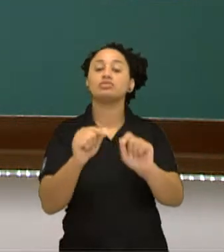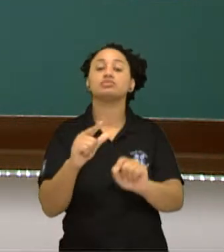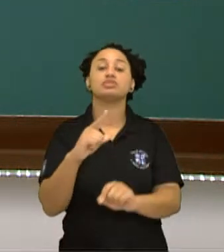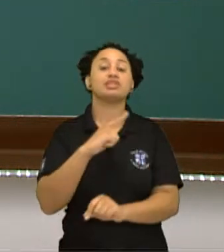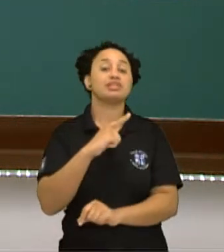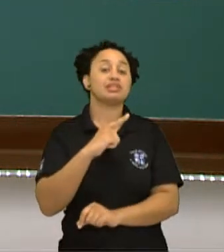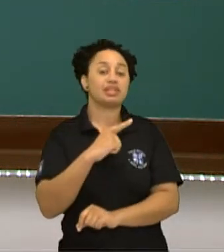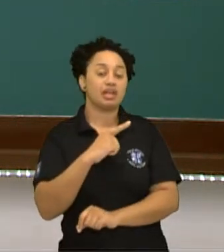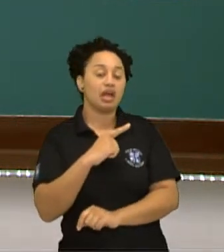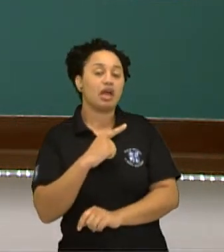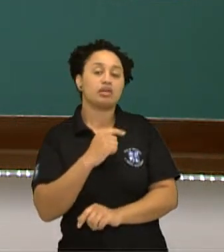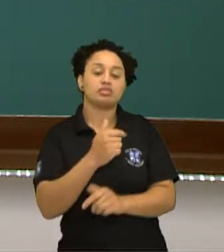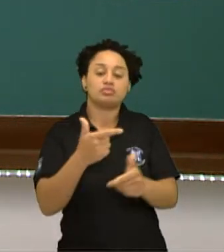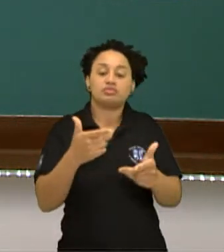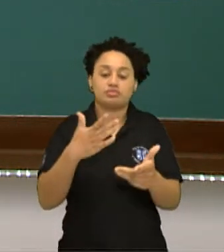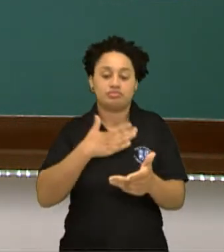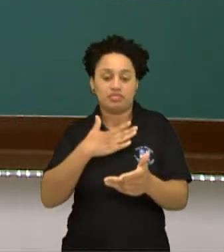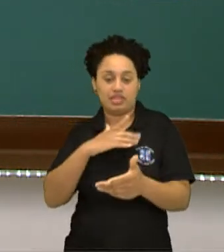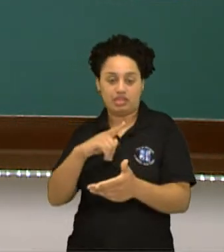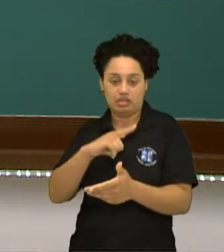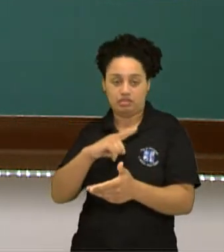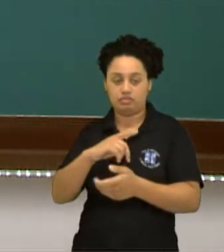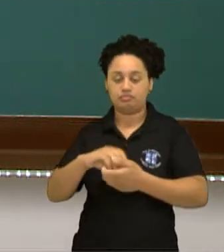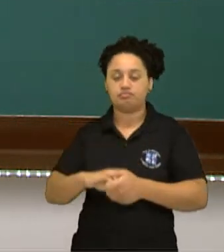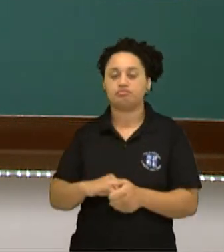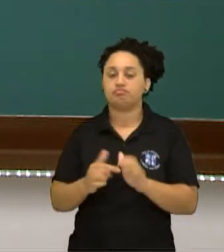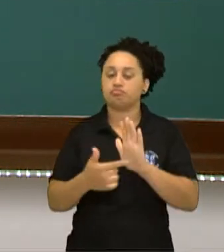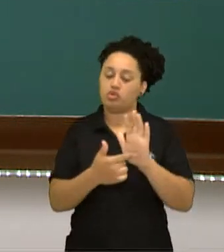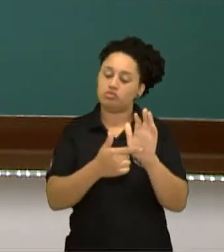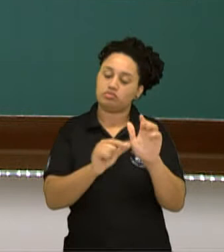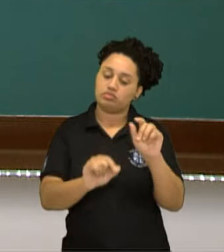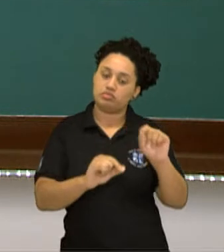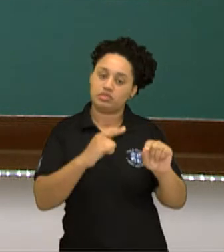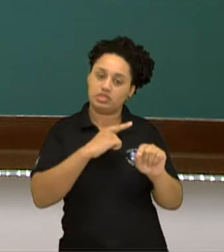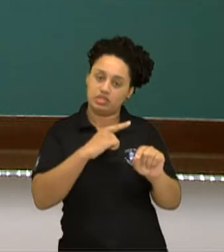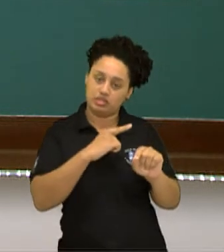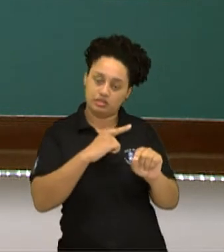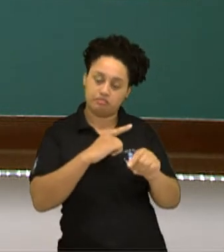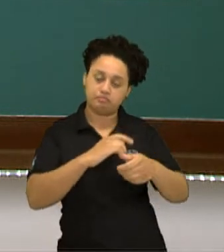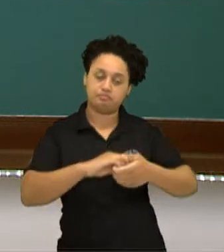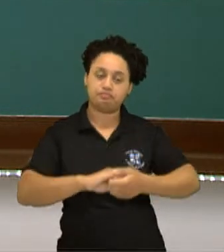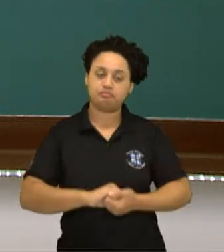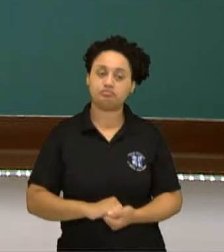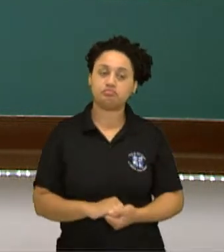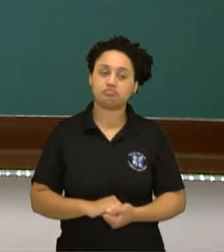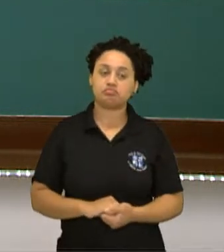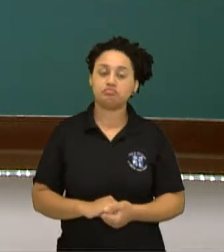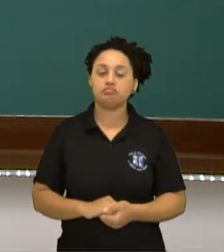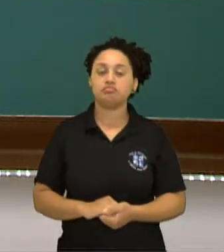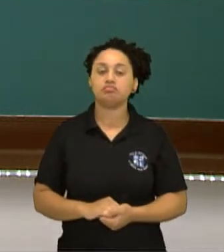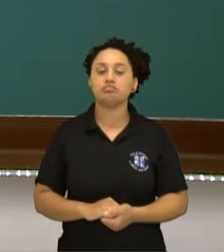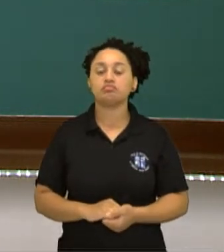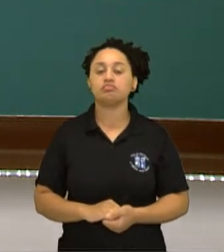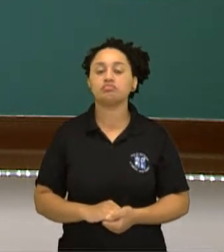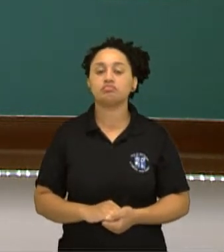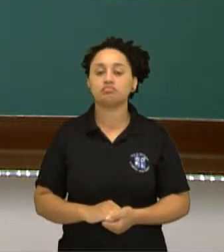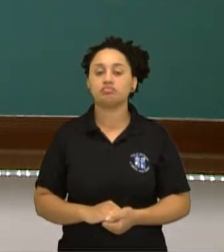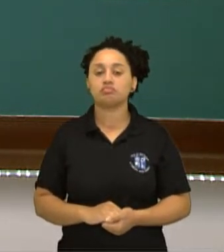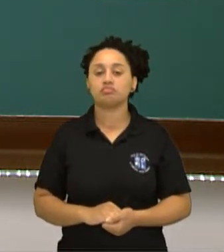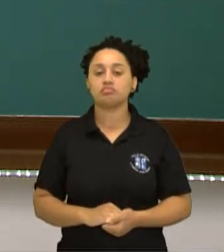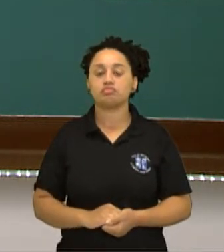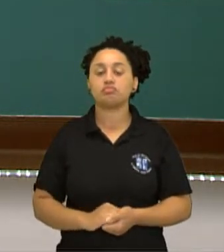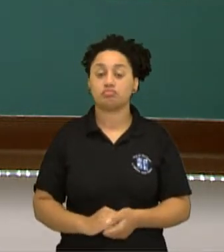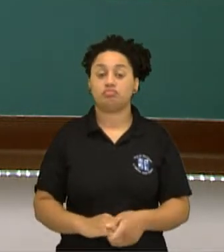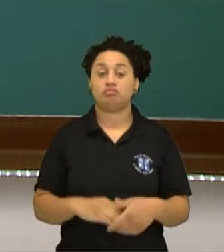ou pertenência. Então, indica posse ou pertencimento. Sempre concordam em gênero